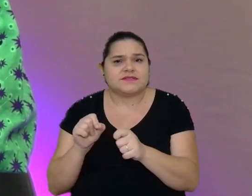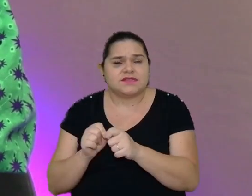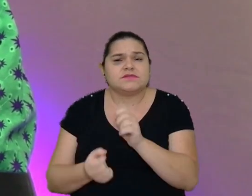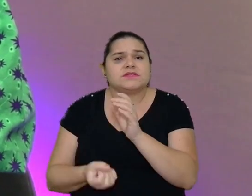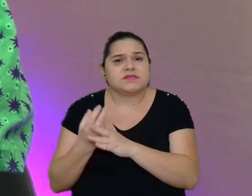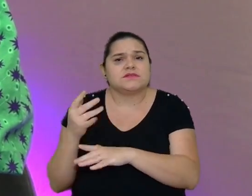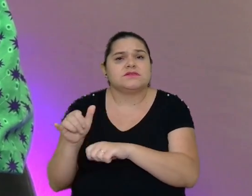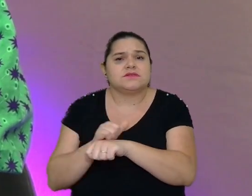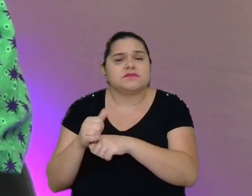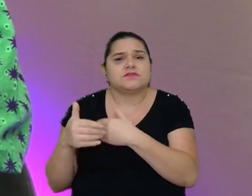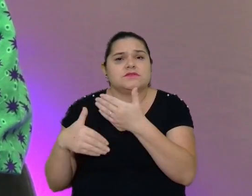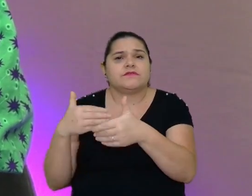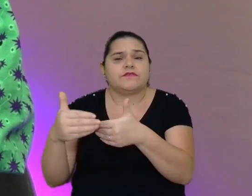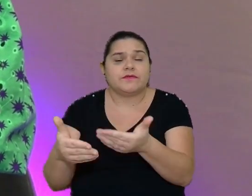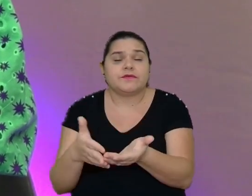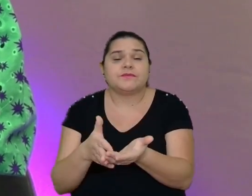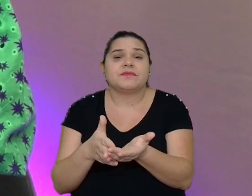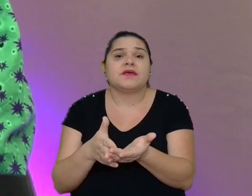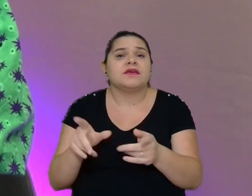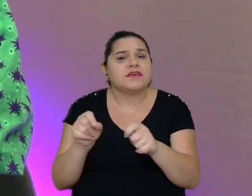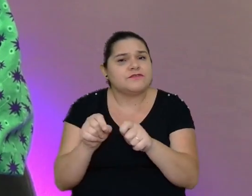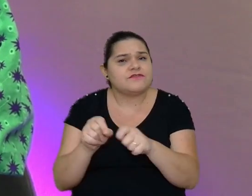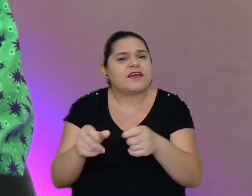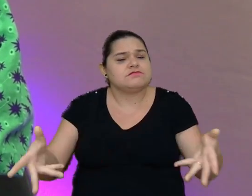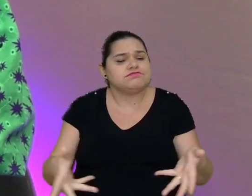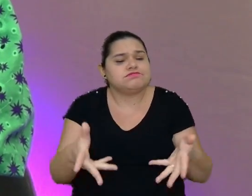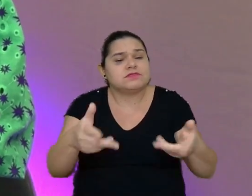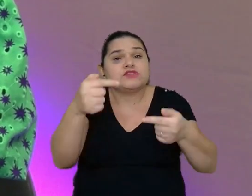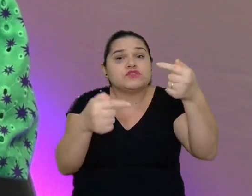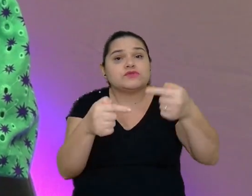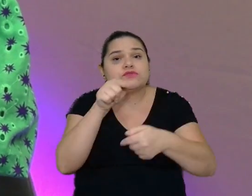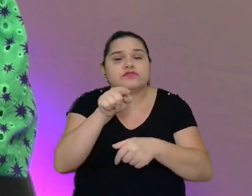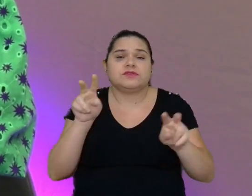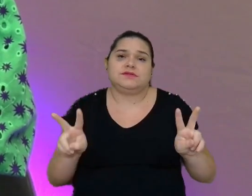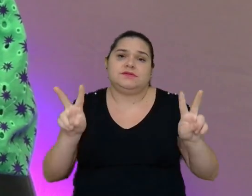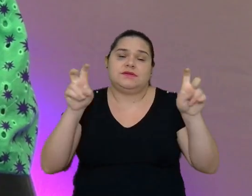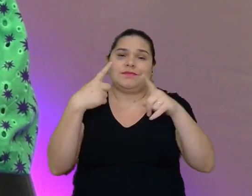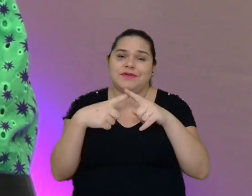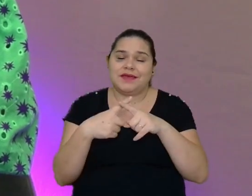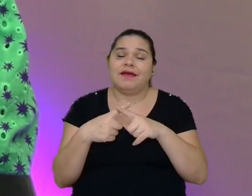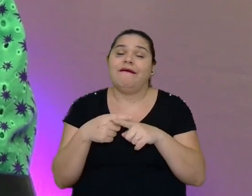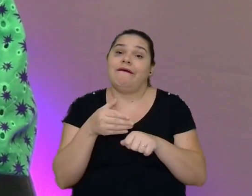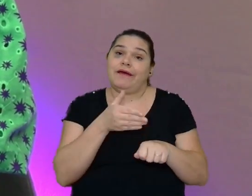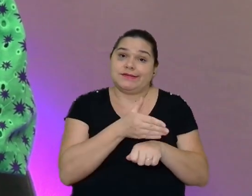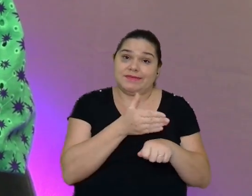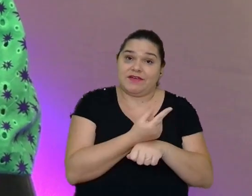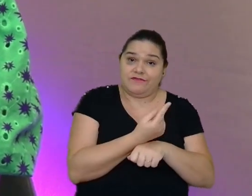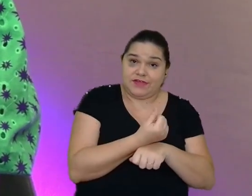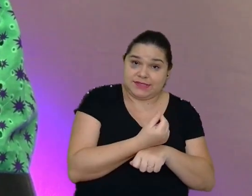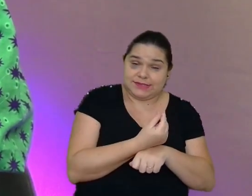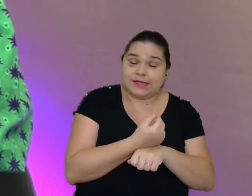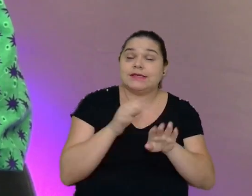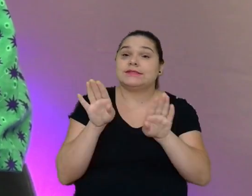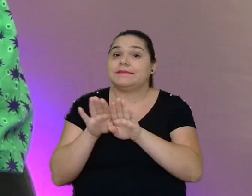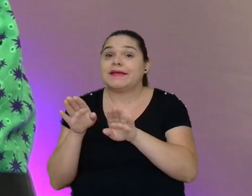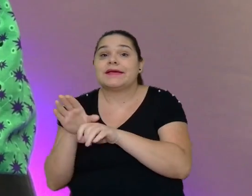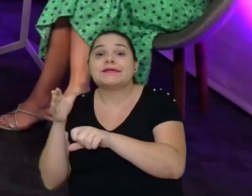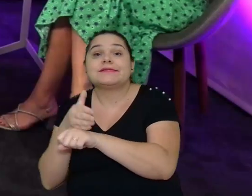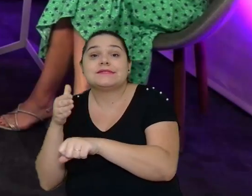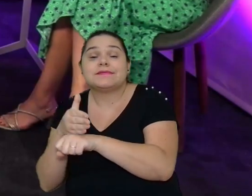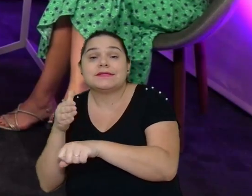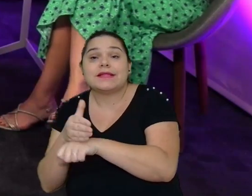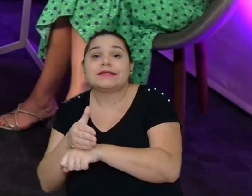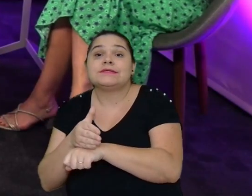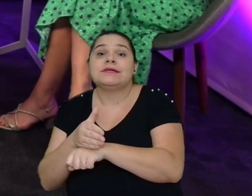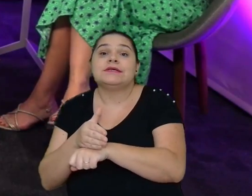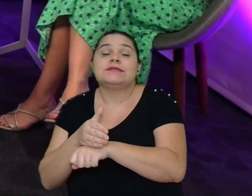fomenta esse tipo de debate para que também, além do acessibilidade financeira, não seja tão tabu e mais comum. Né? É.